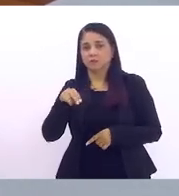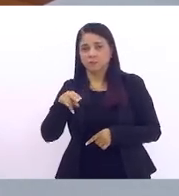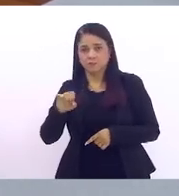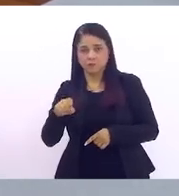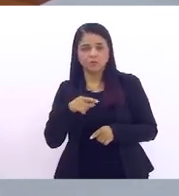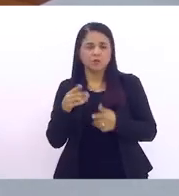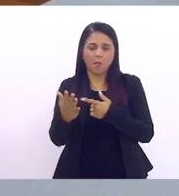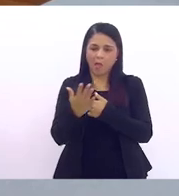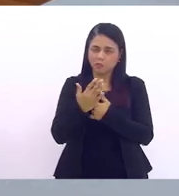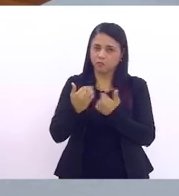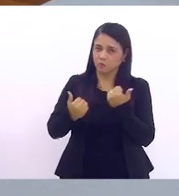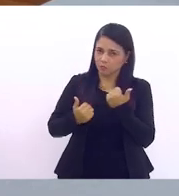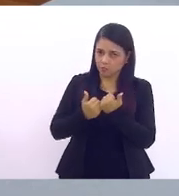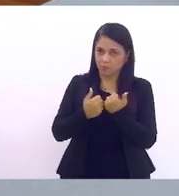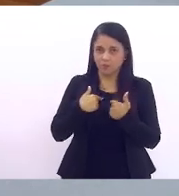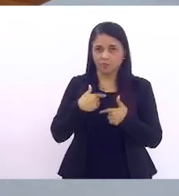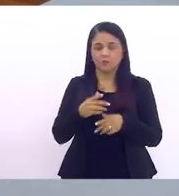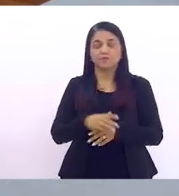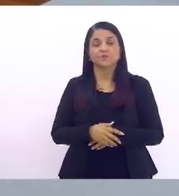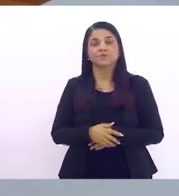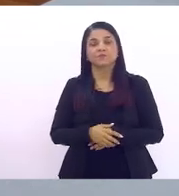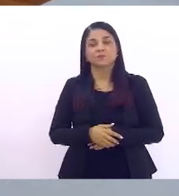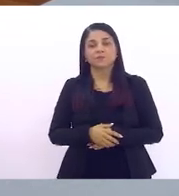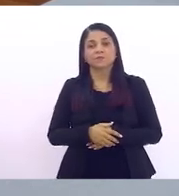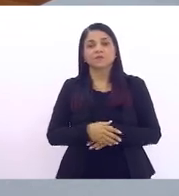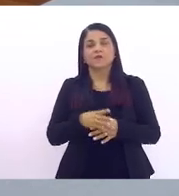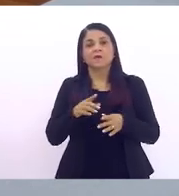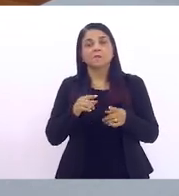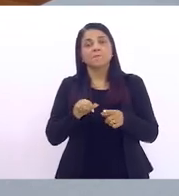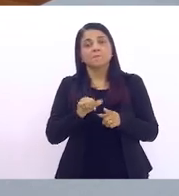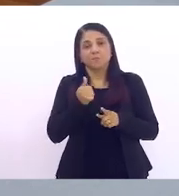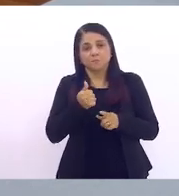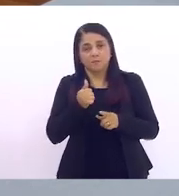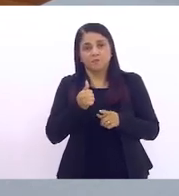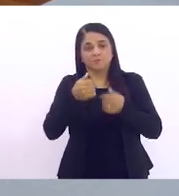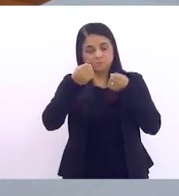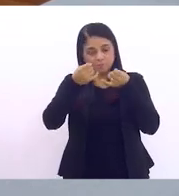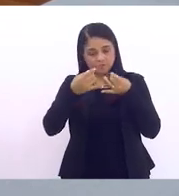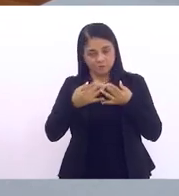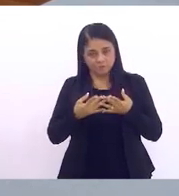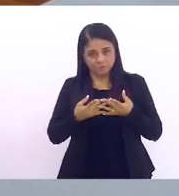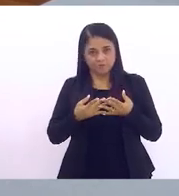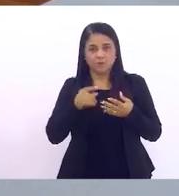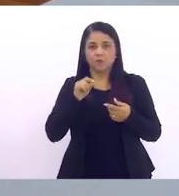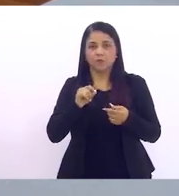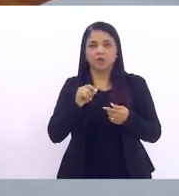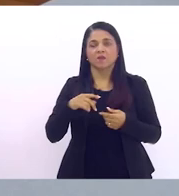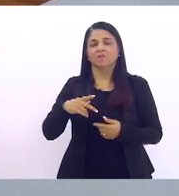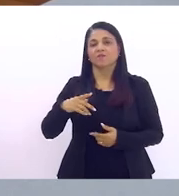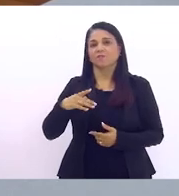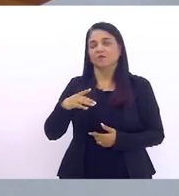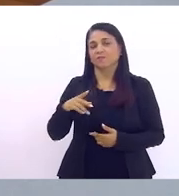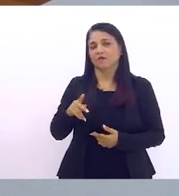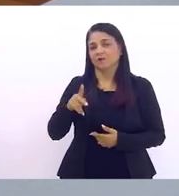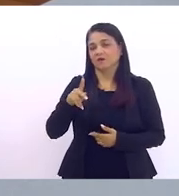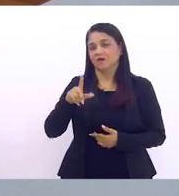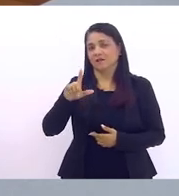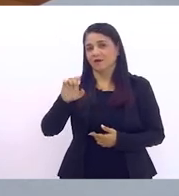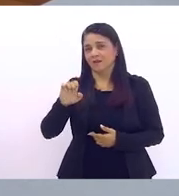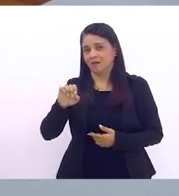Bom primeiramente eu gostaria de pontuar até o Cléber que a gente já vem se esbarrando em algumas audiências né